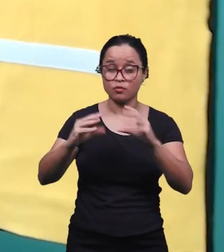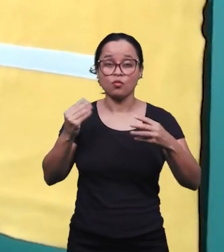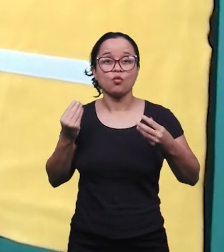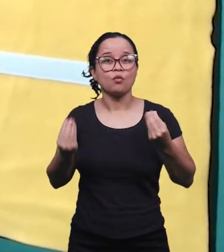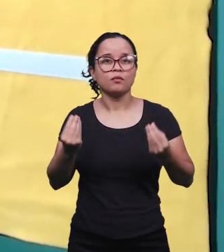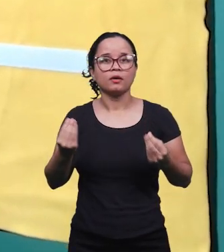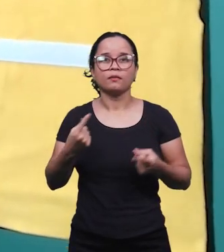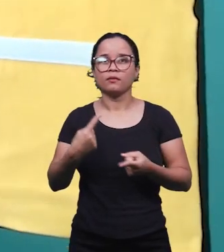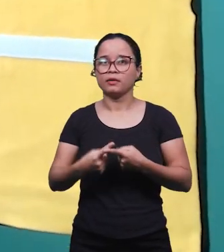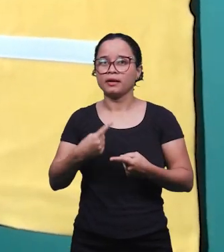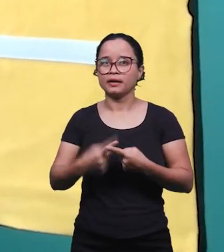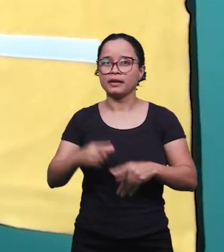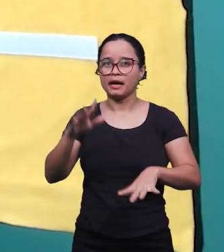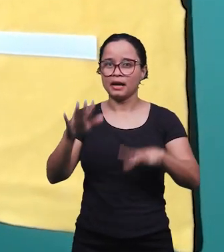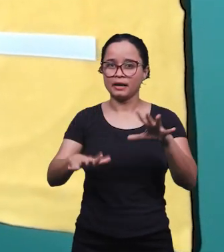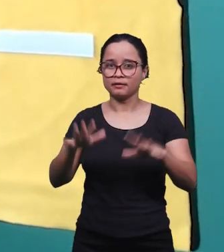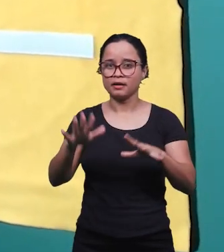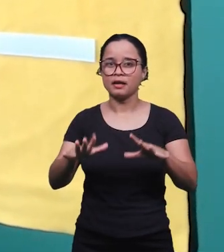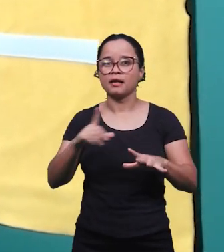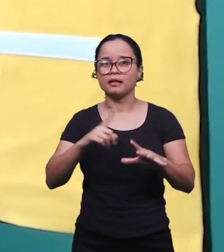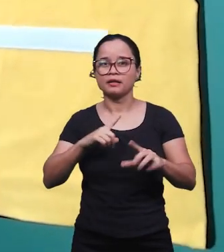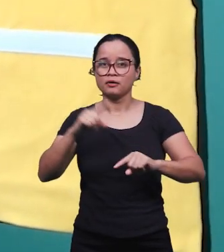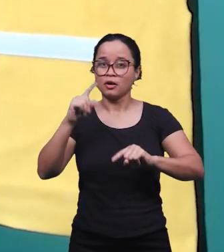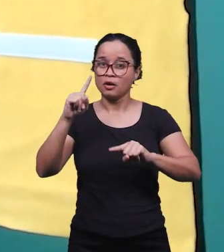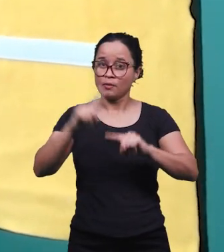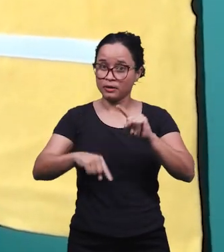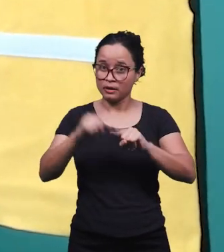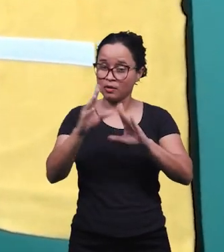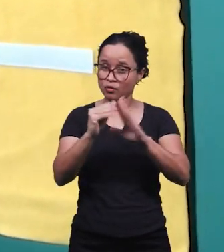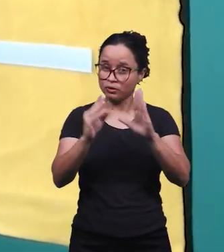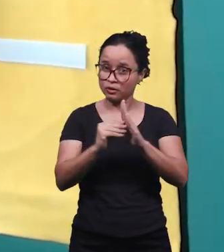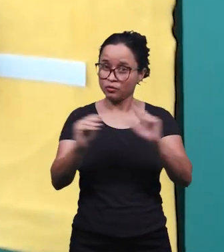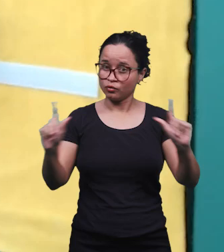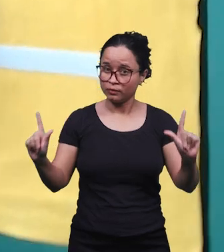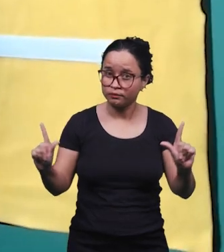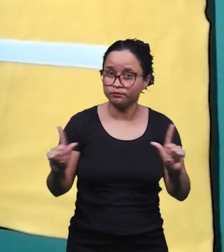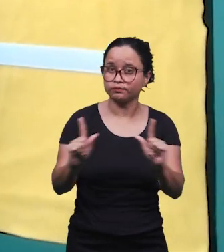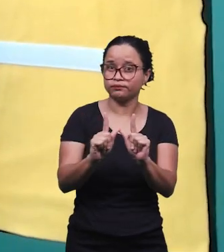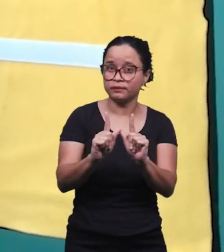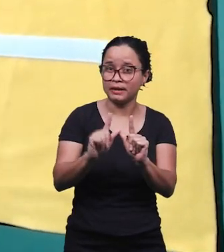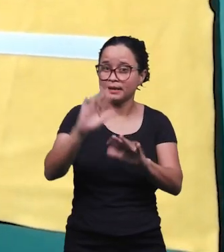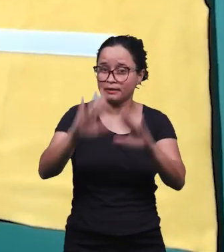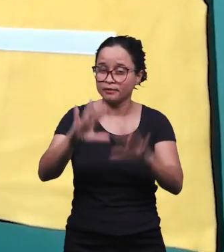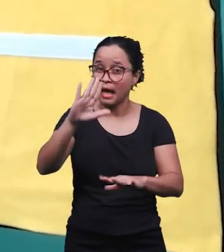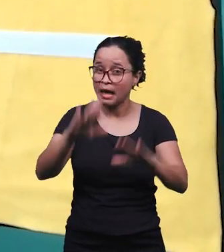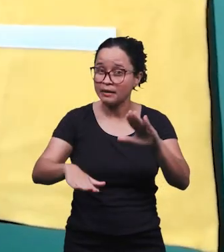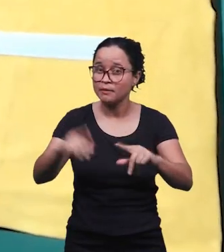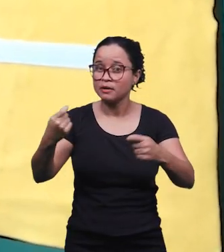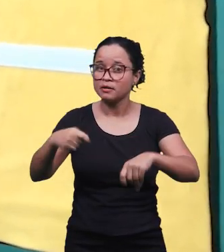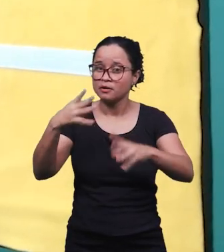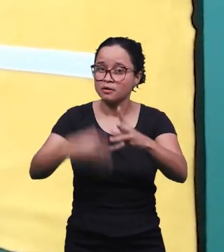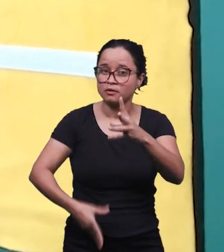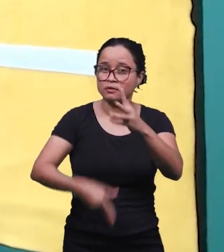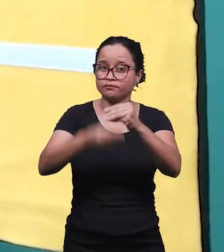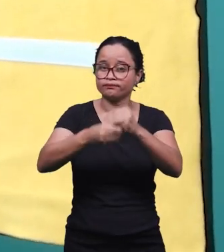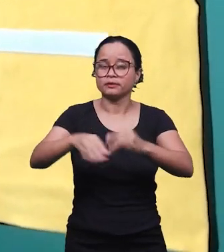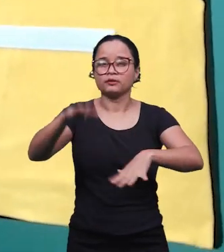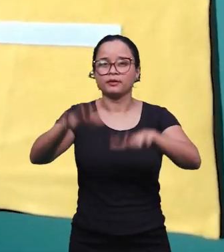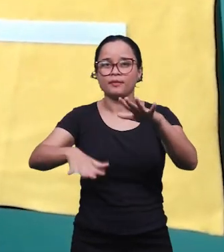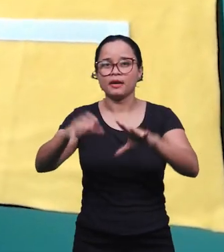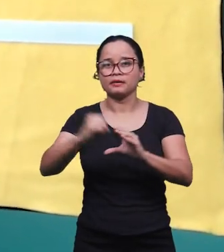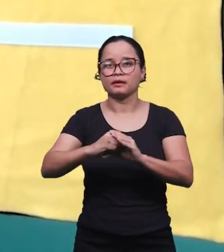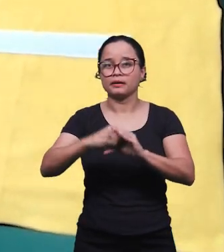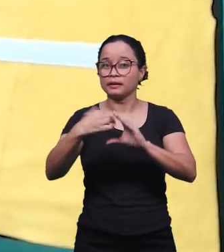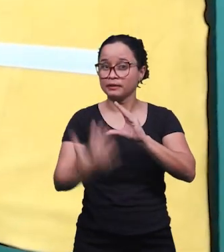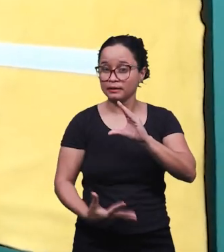Porque às vezes nós vamos reduzir elementos e às vezes nós precisamos acrescentar elementos. Tudo vai depender da